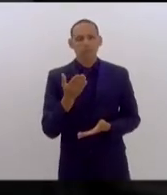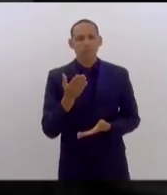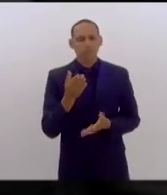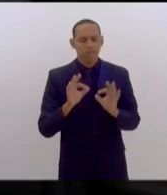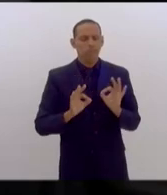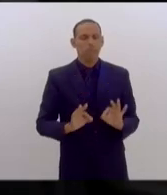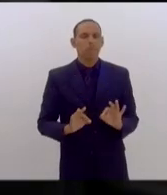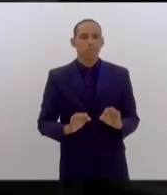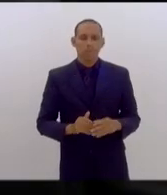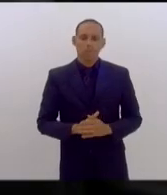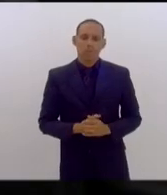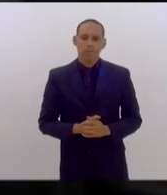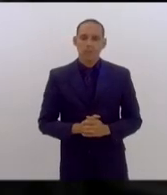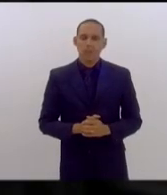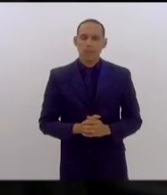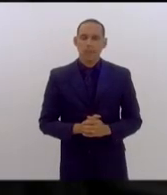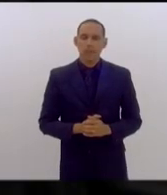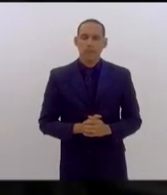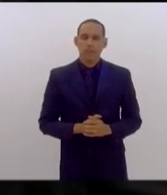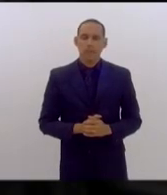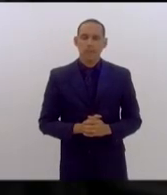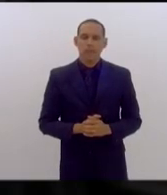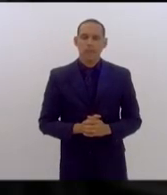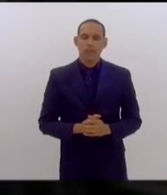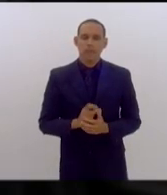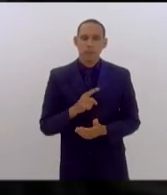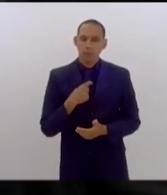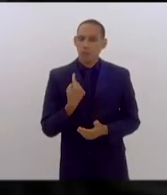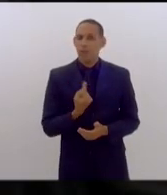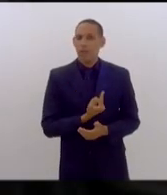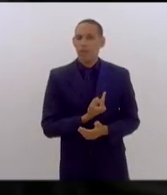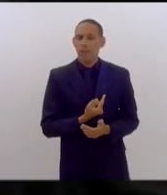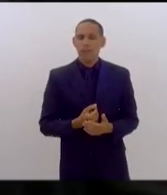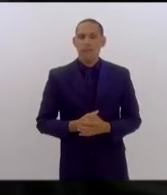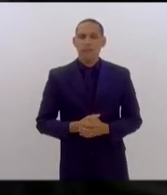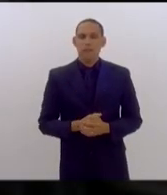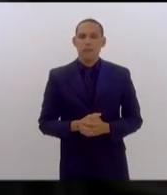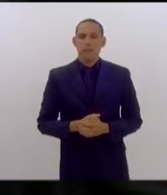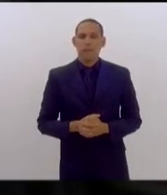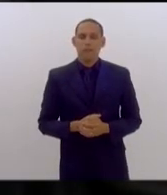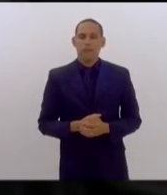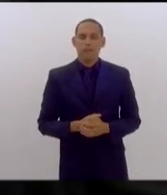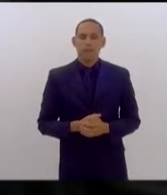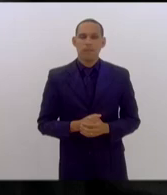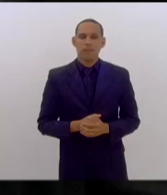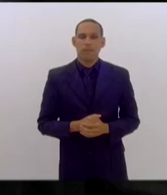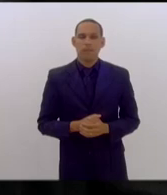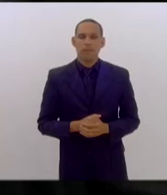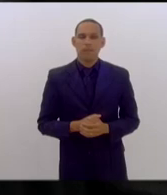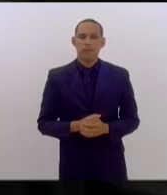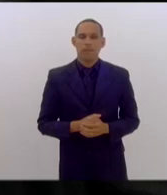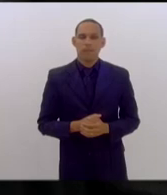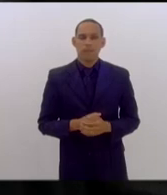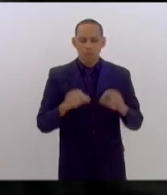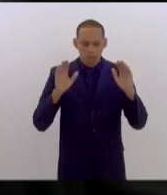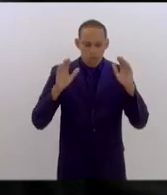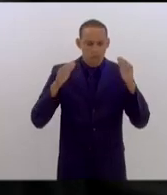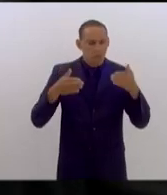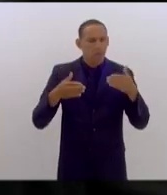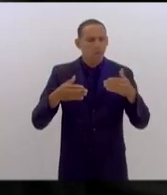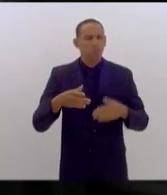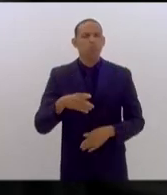tem razão e por mais que a gente tem a dedicação